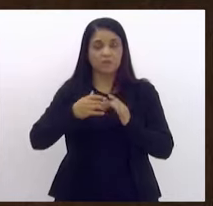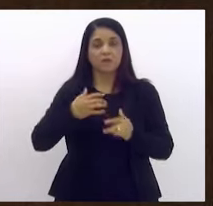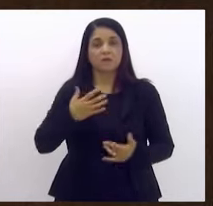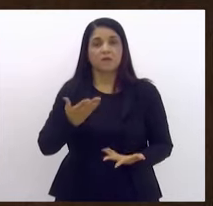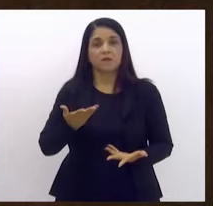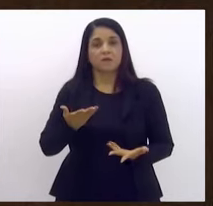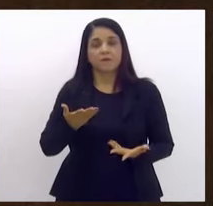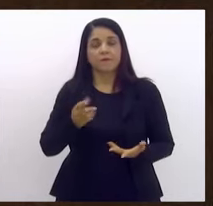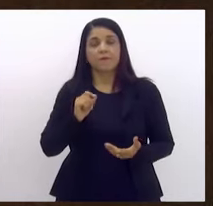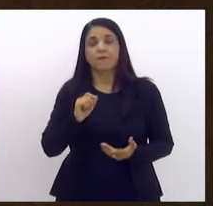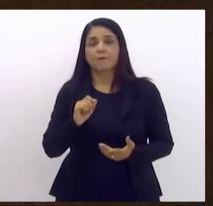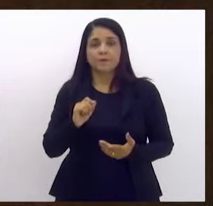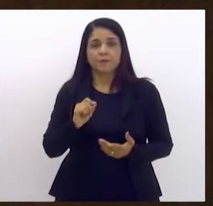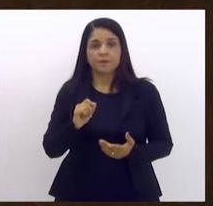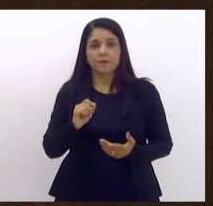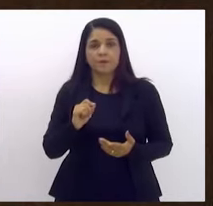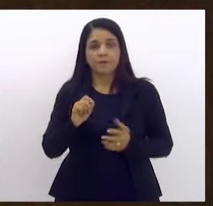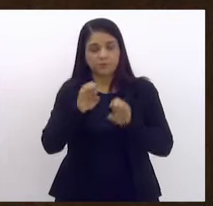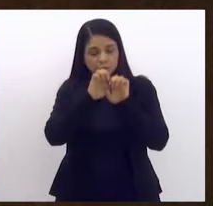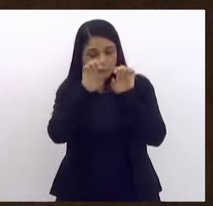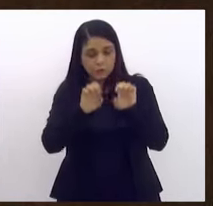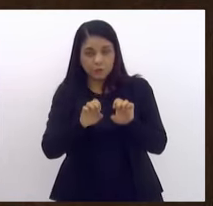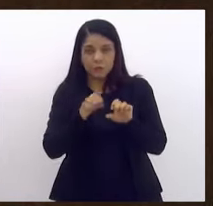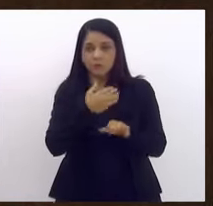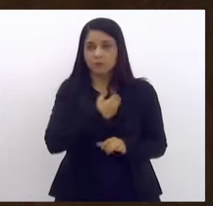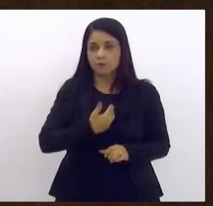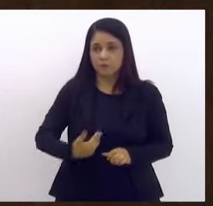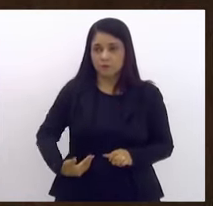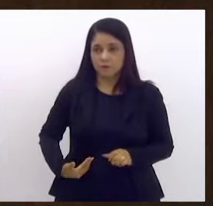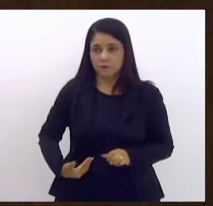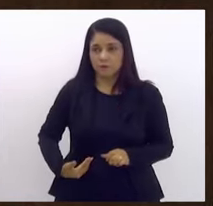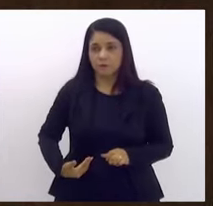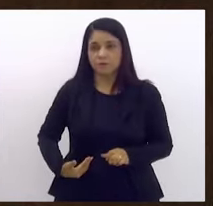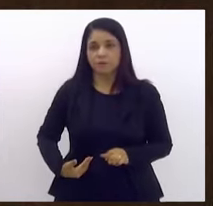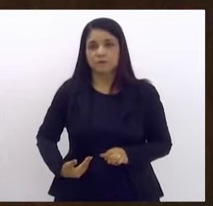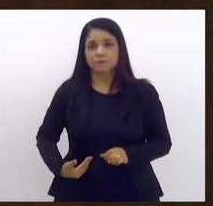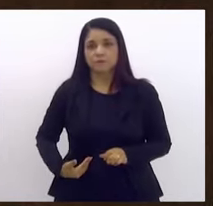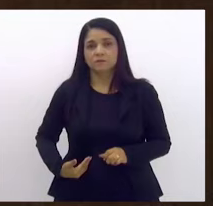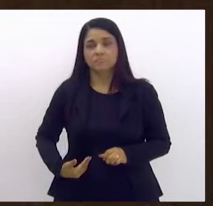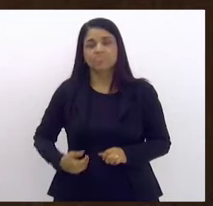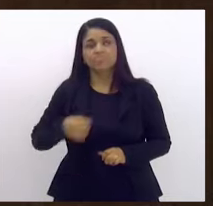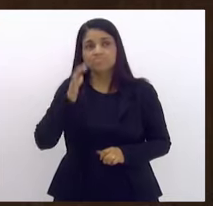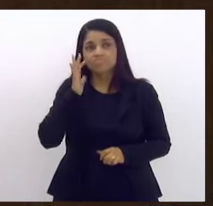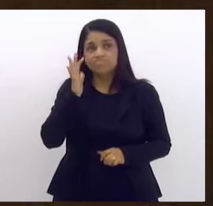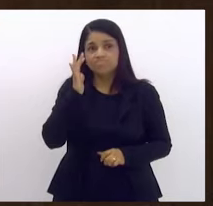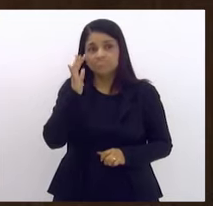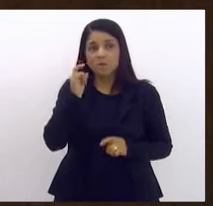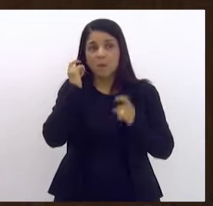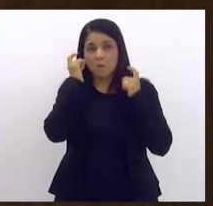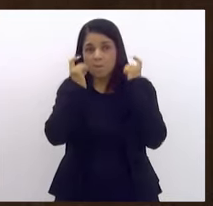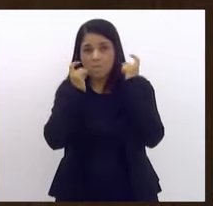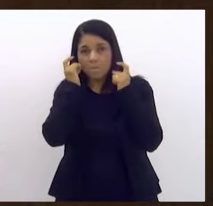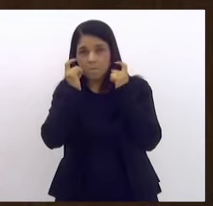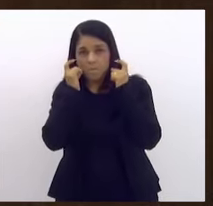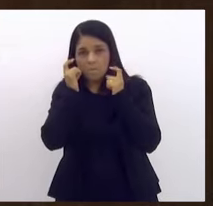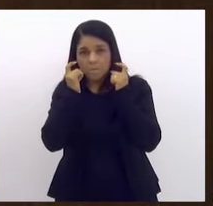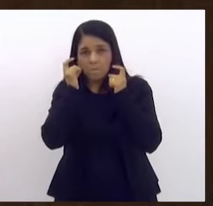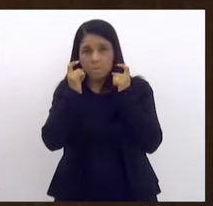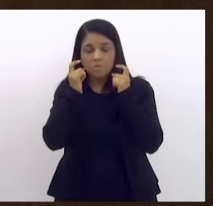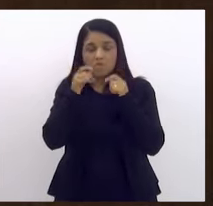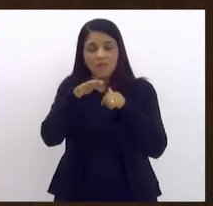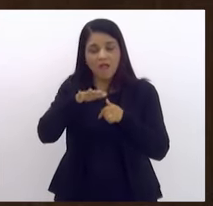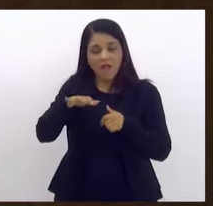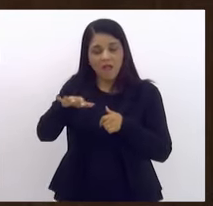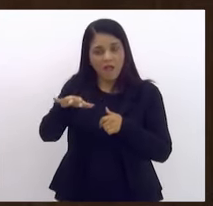salutar que a estrutura do governo, de certa forma, reflita a preocupação com determinar as áreas